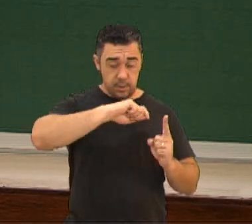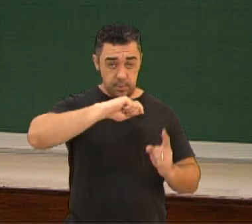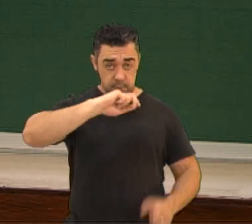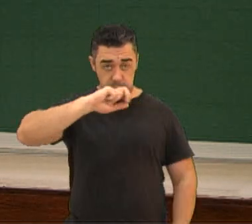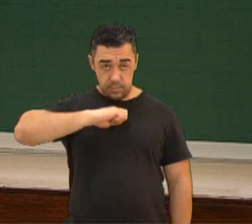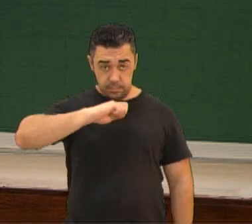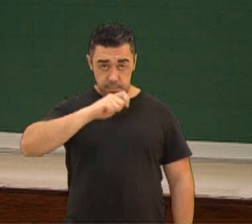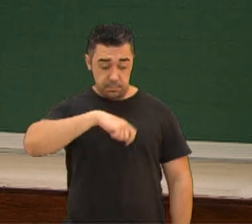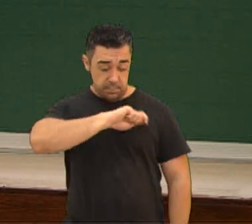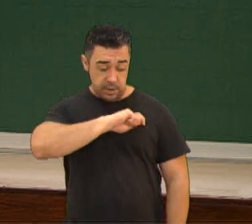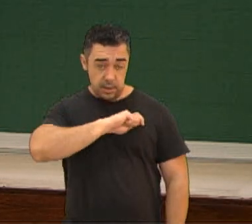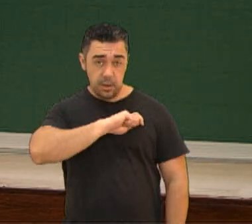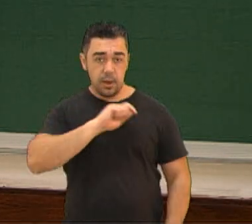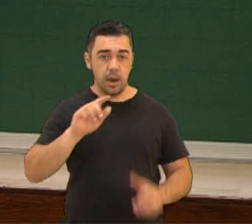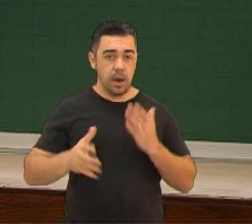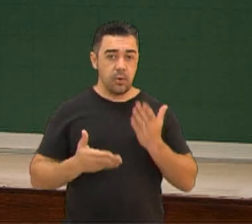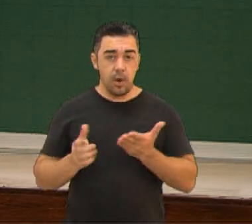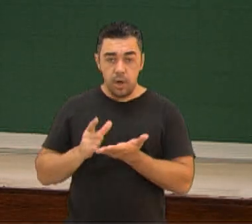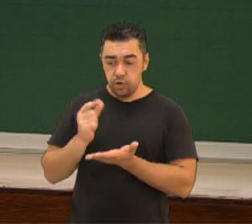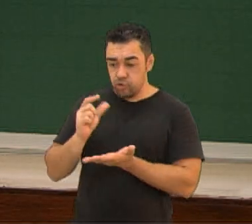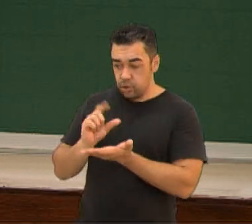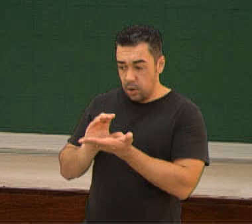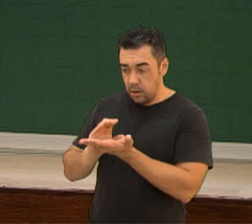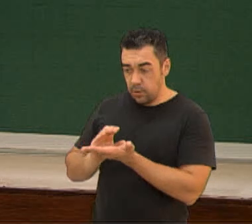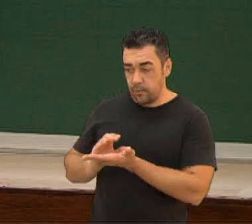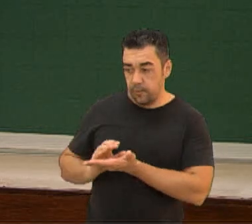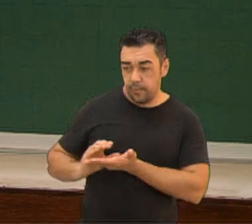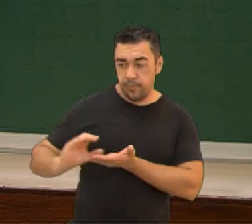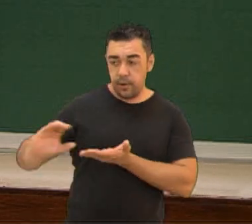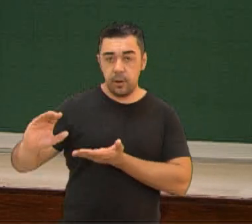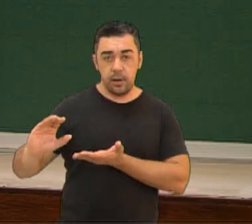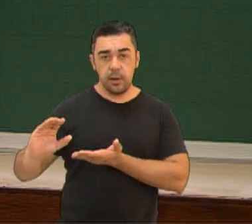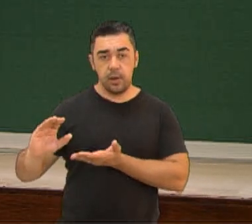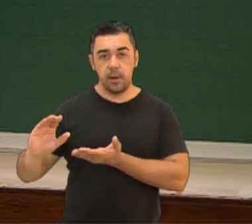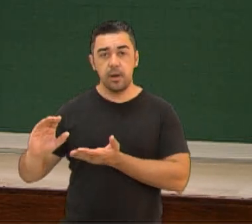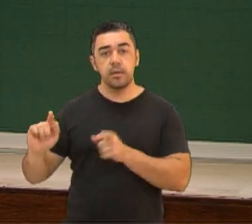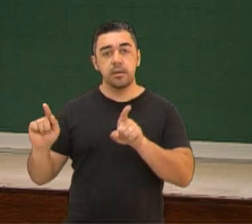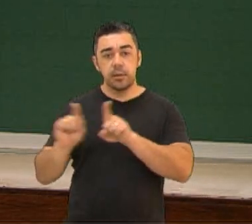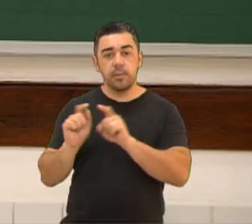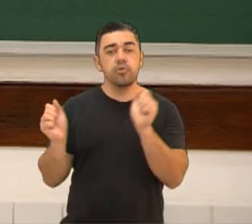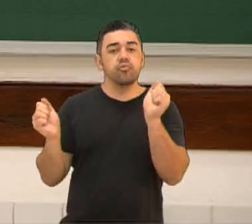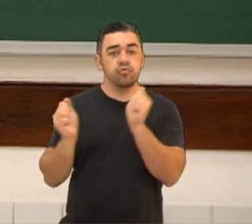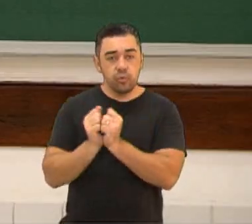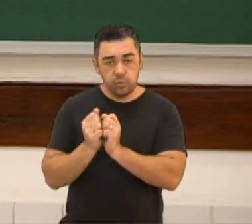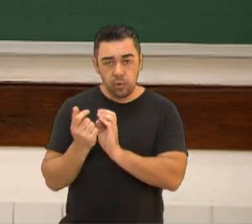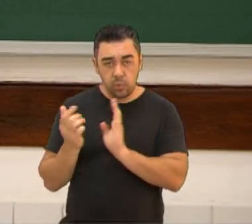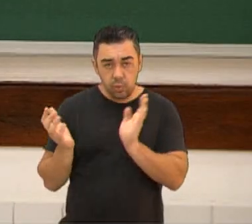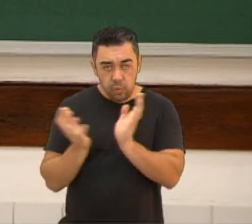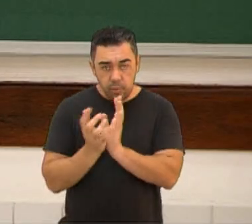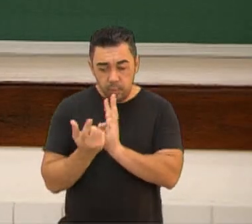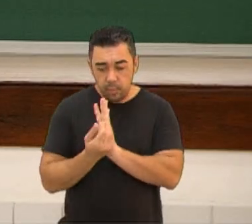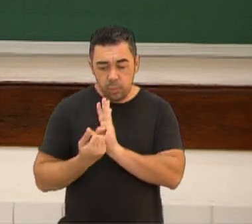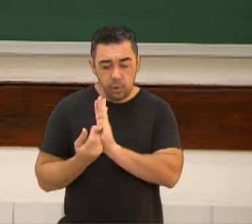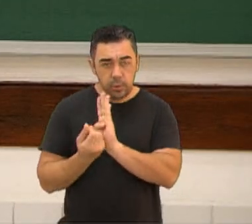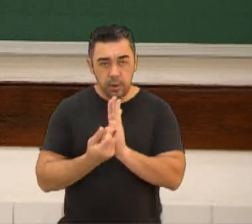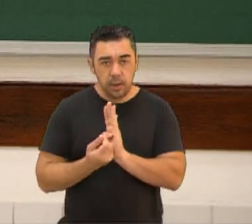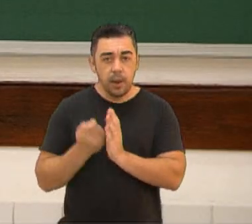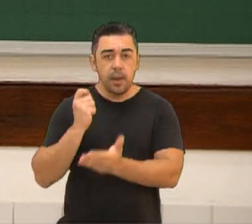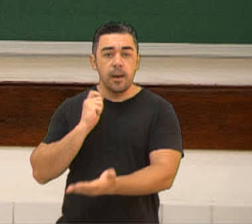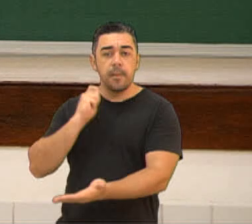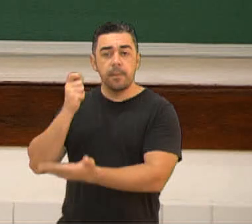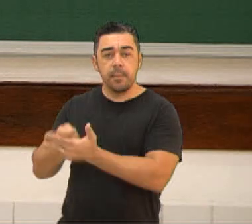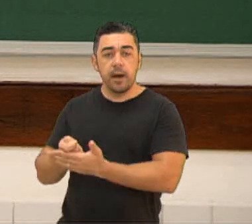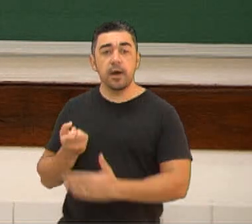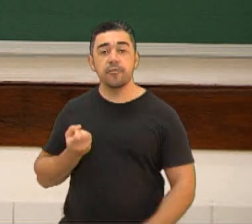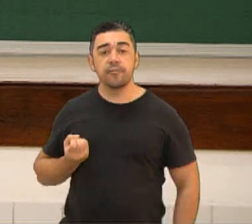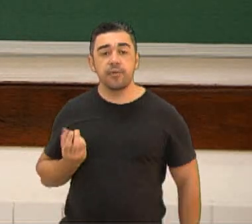fazer o seguinte, eles vão financiar, junto com burgueses, obviamente, eles vão acabar financiando a viagem de